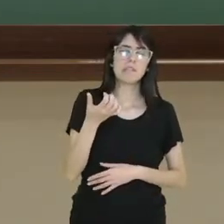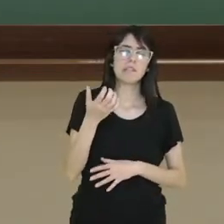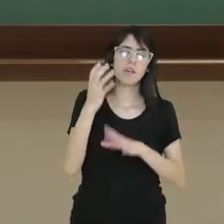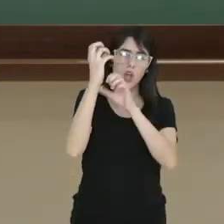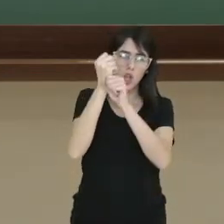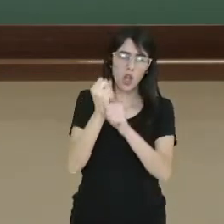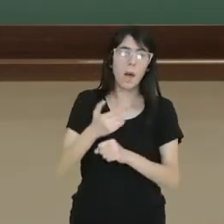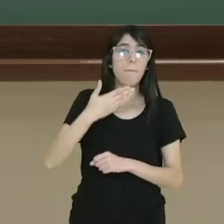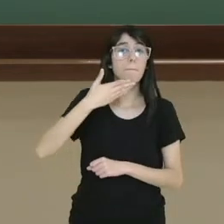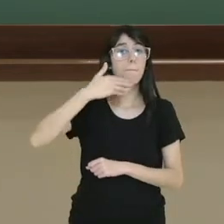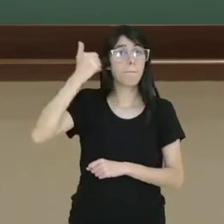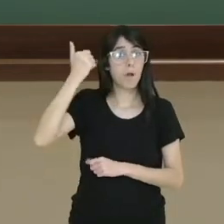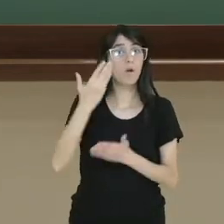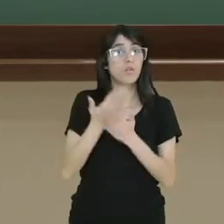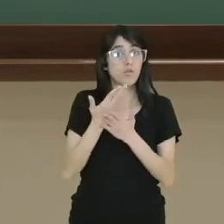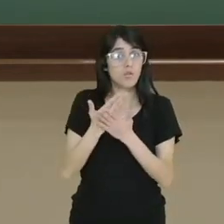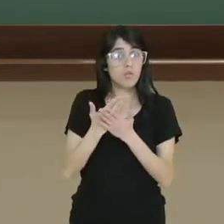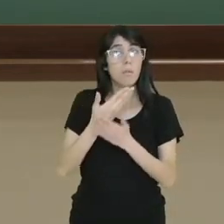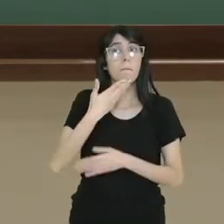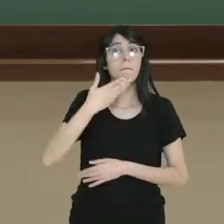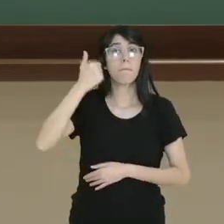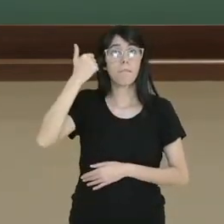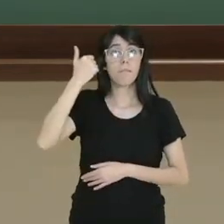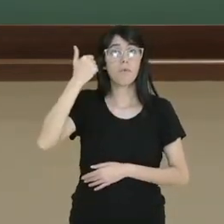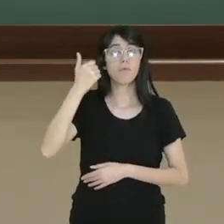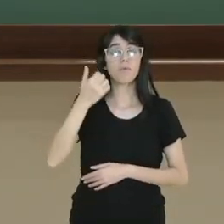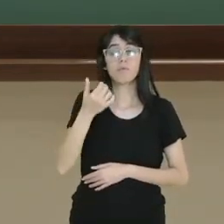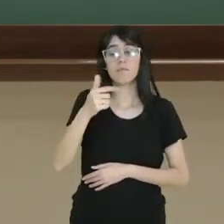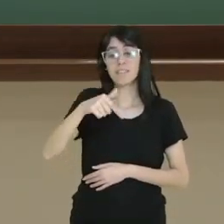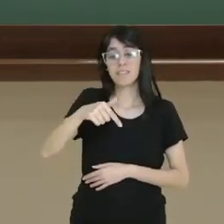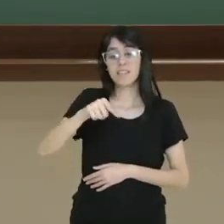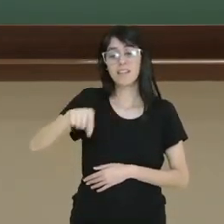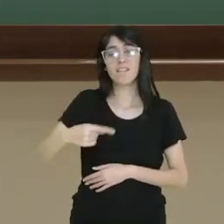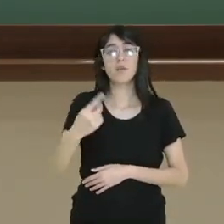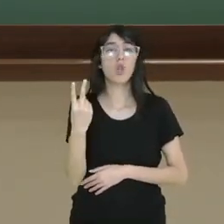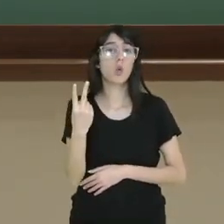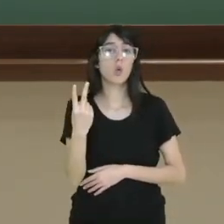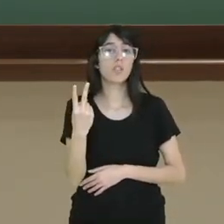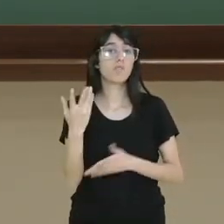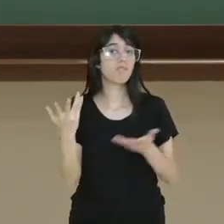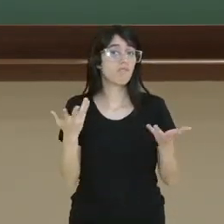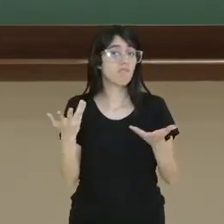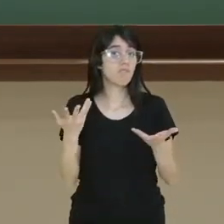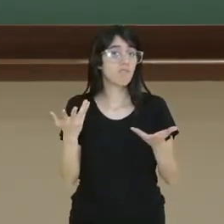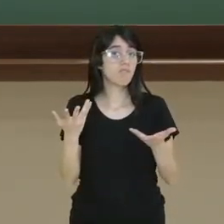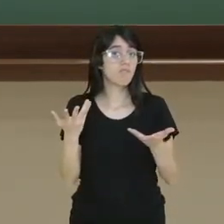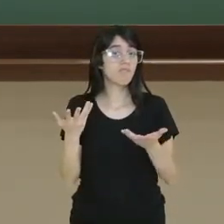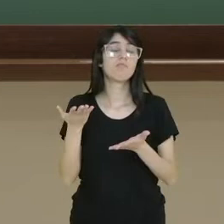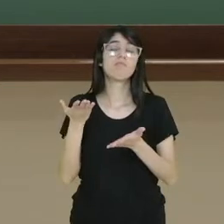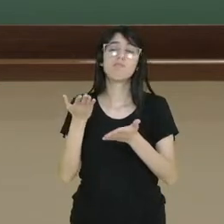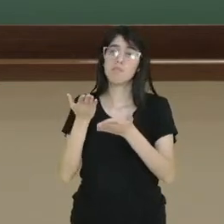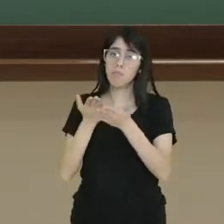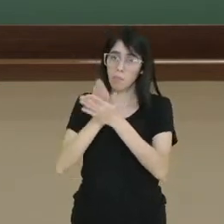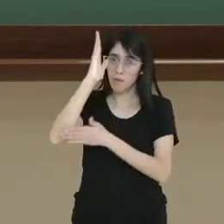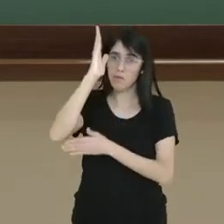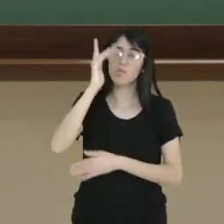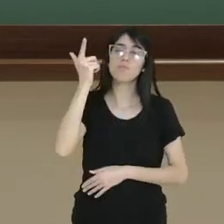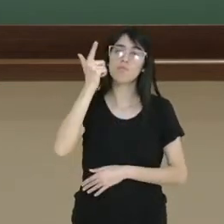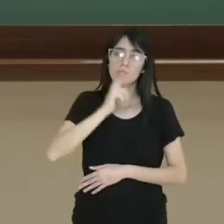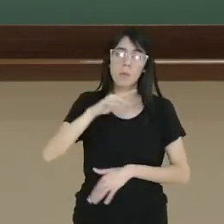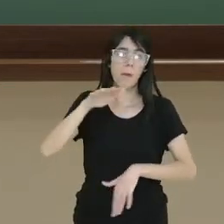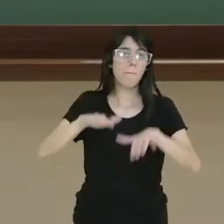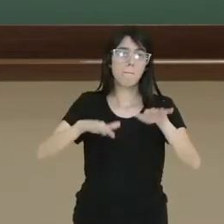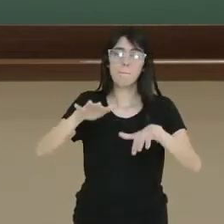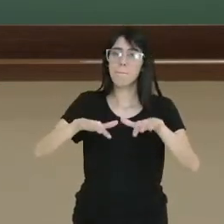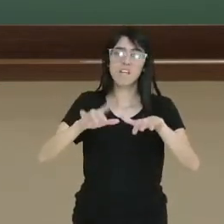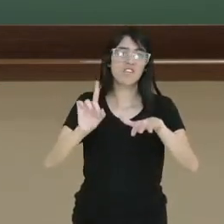notas melhores em todas as avaliações e tivesse ficado com 7,2 de média. Como é que a gente fala? Ele teve uma